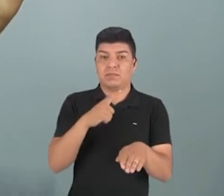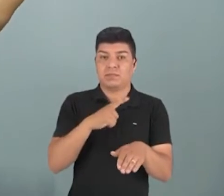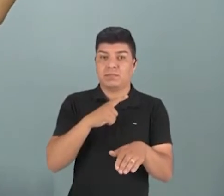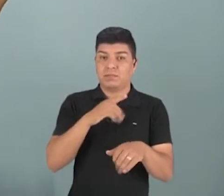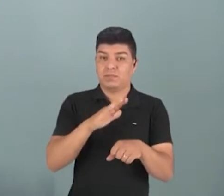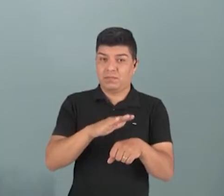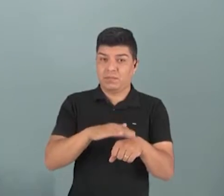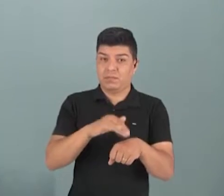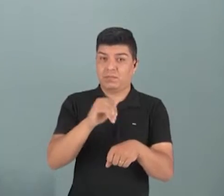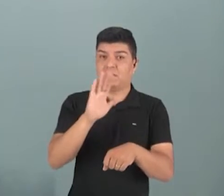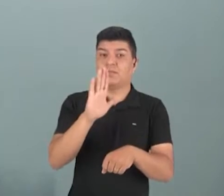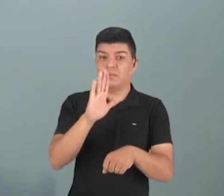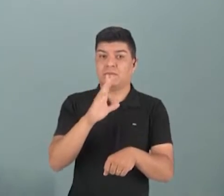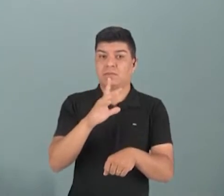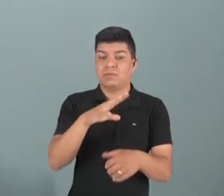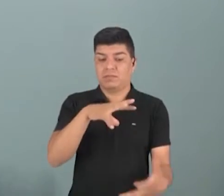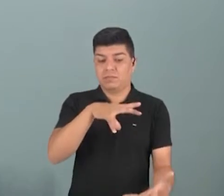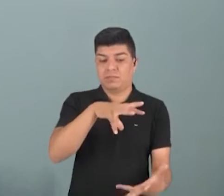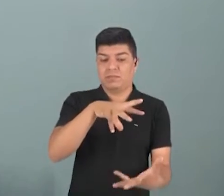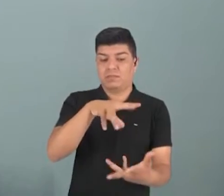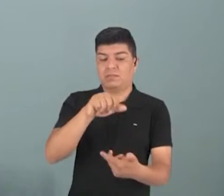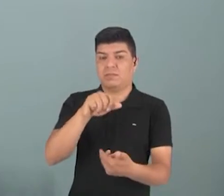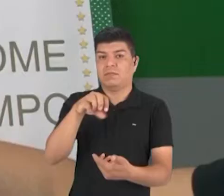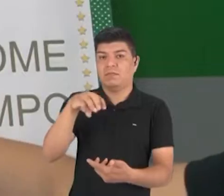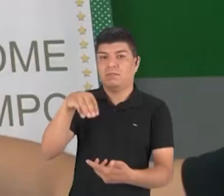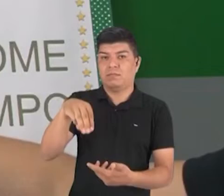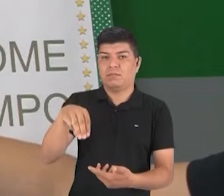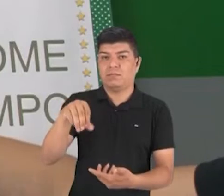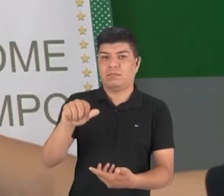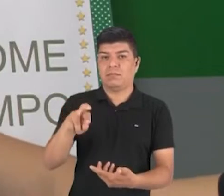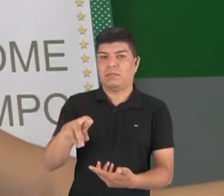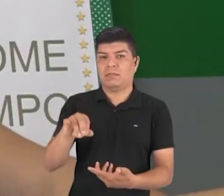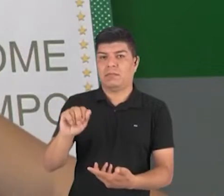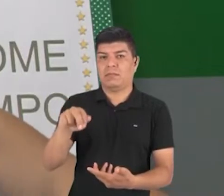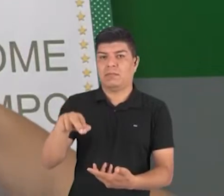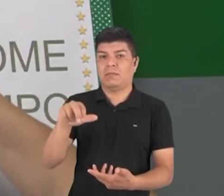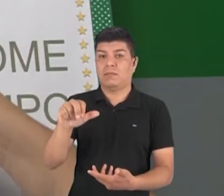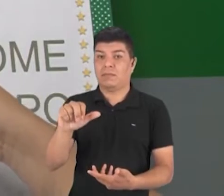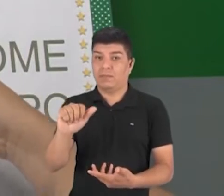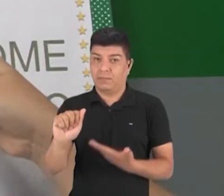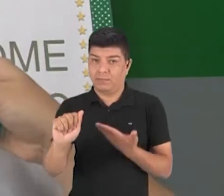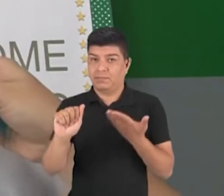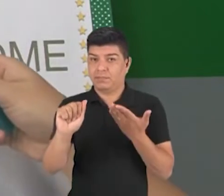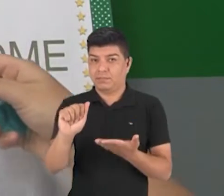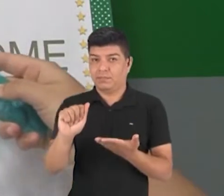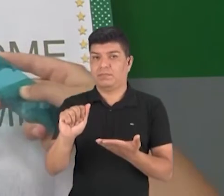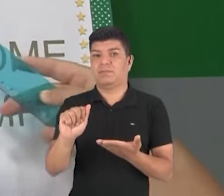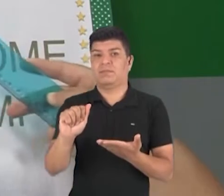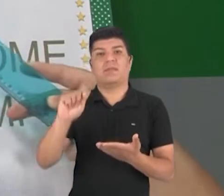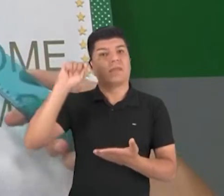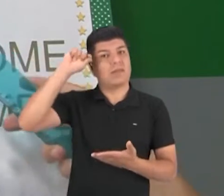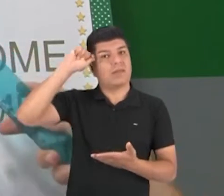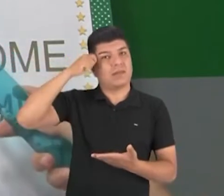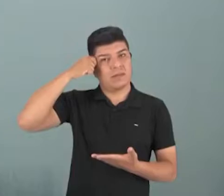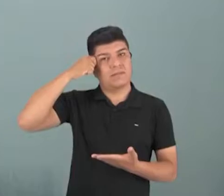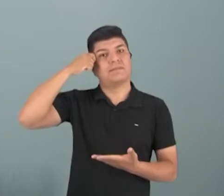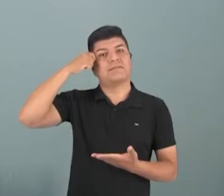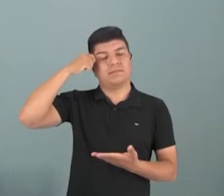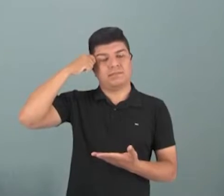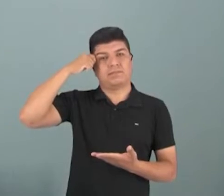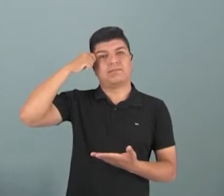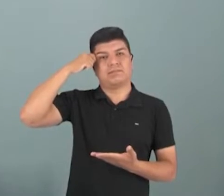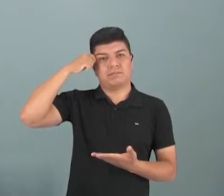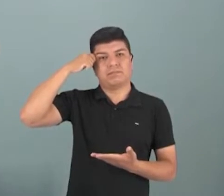coisas que está no mundo de Mariana Mariana é negra